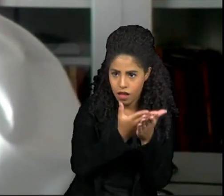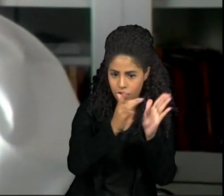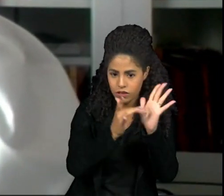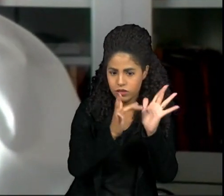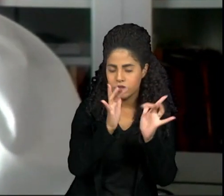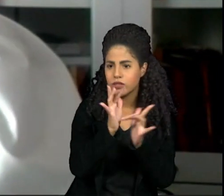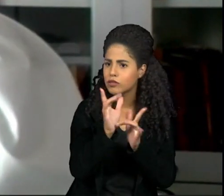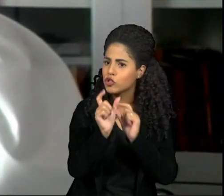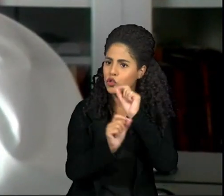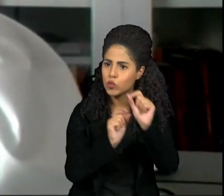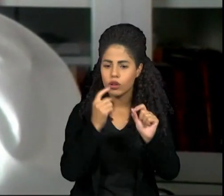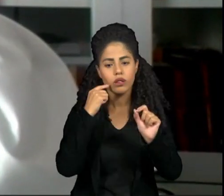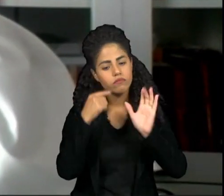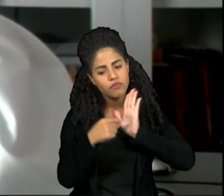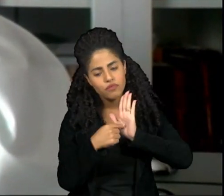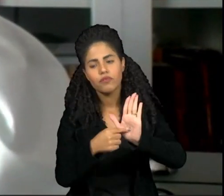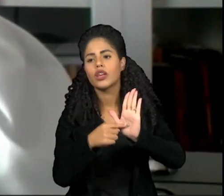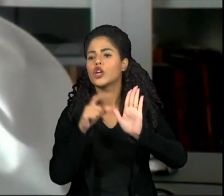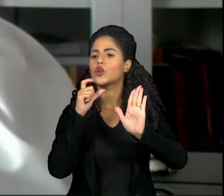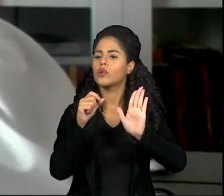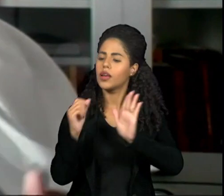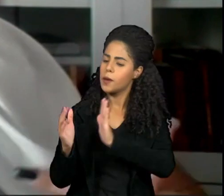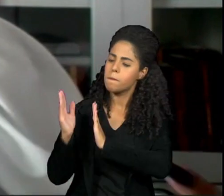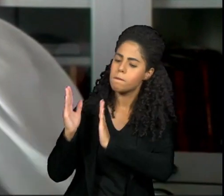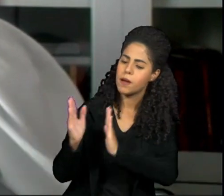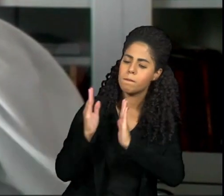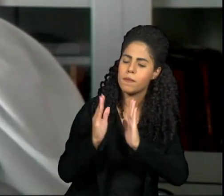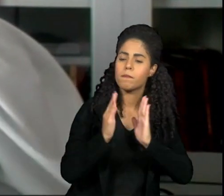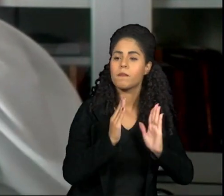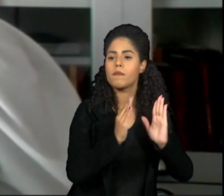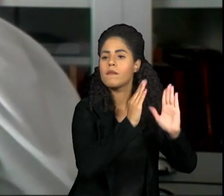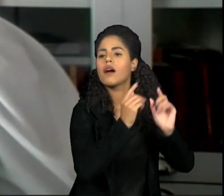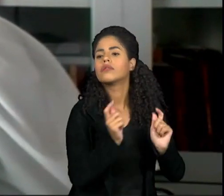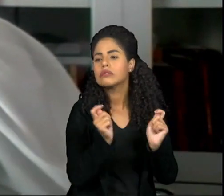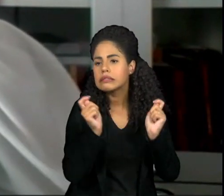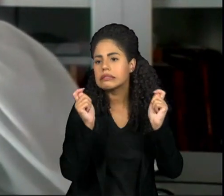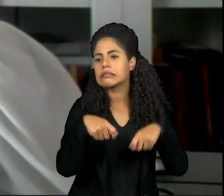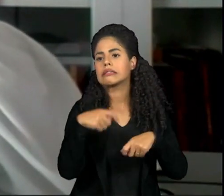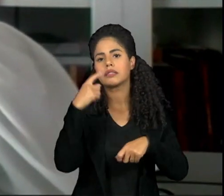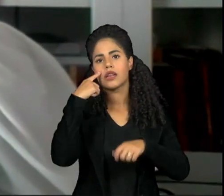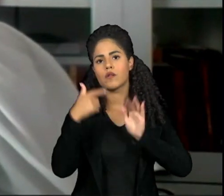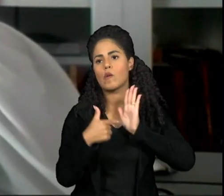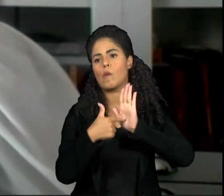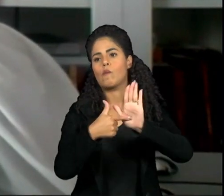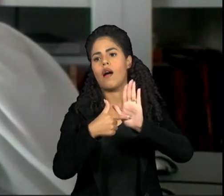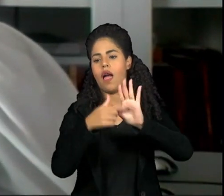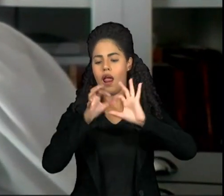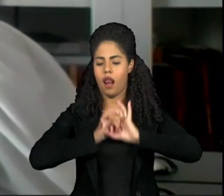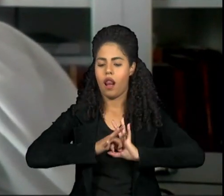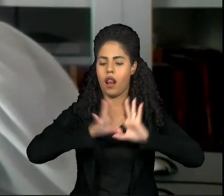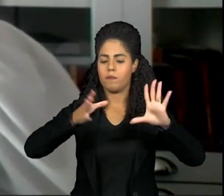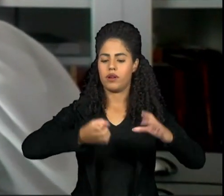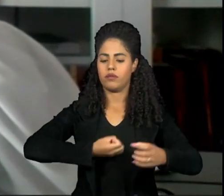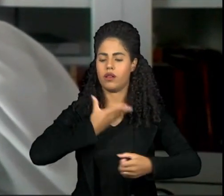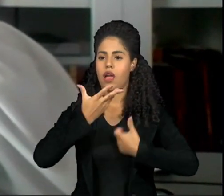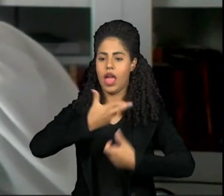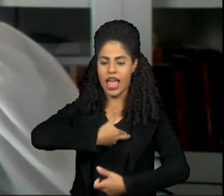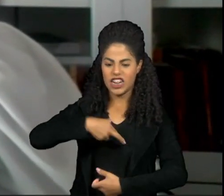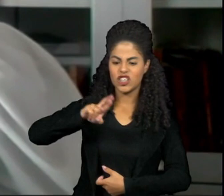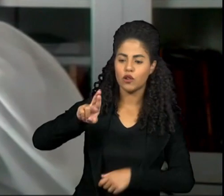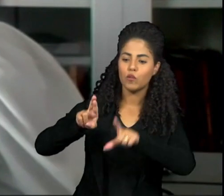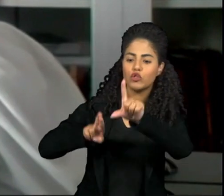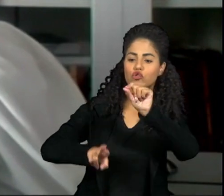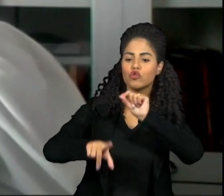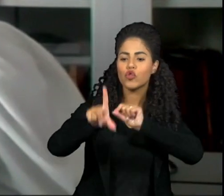é reconhecer, sim, que o proselitismo é uma das formas de exercício da liberdade religiosa, desde